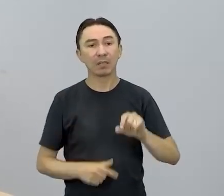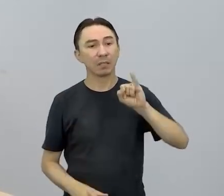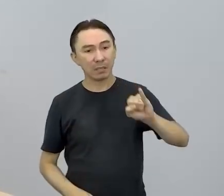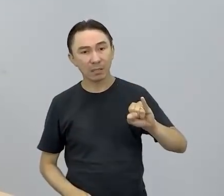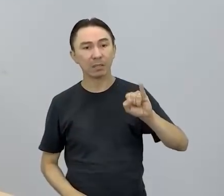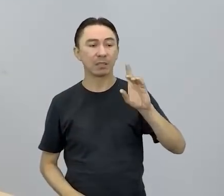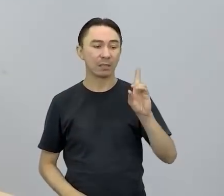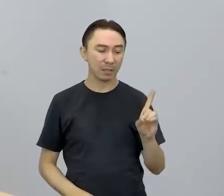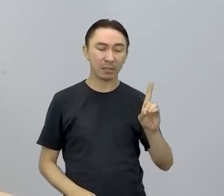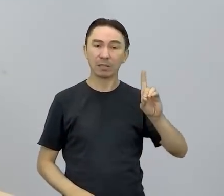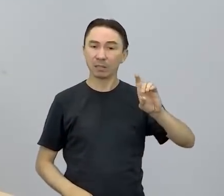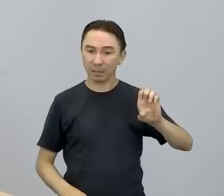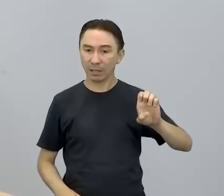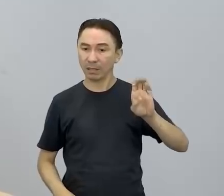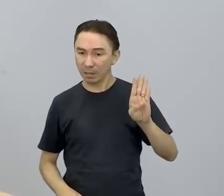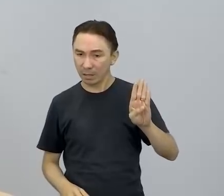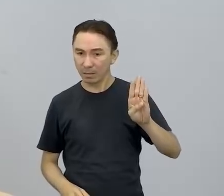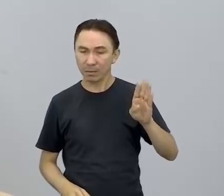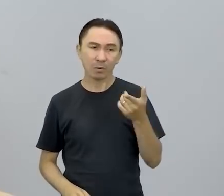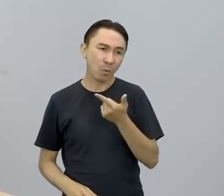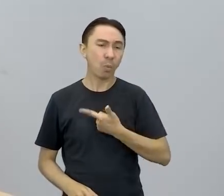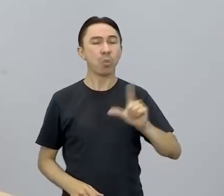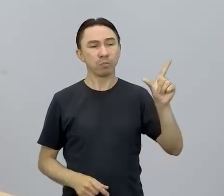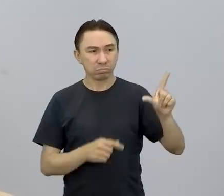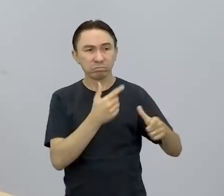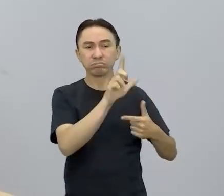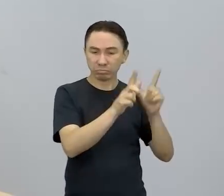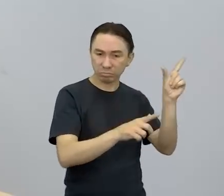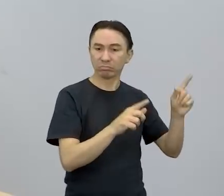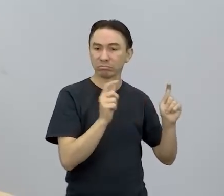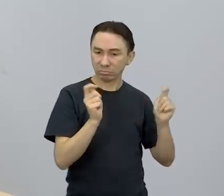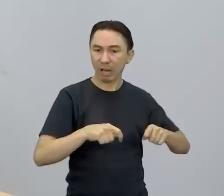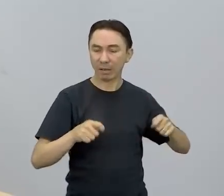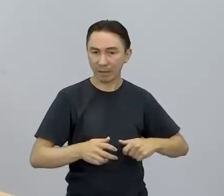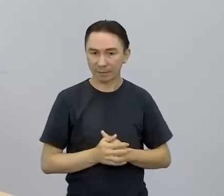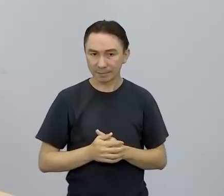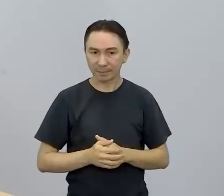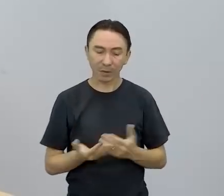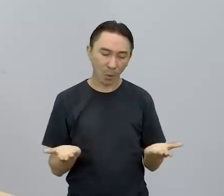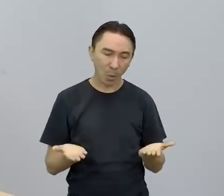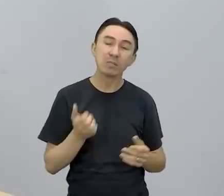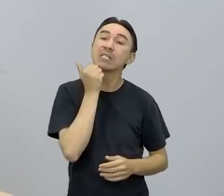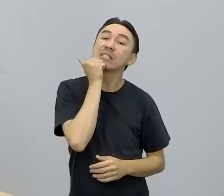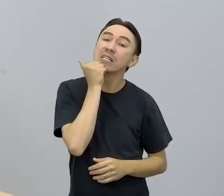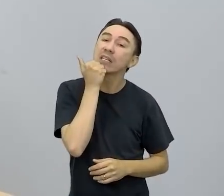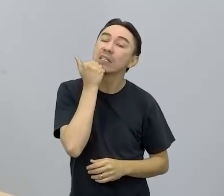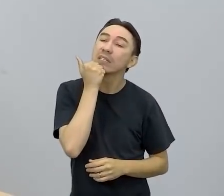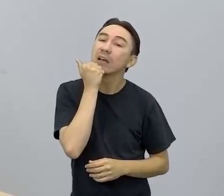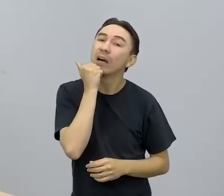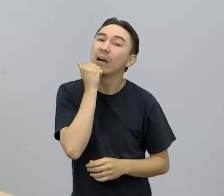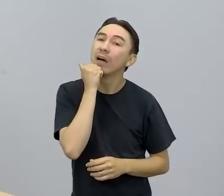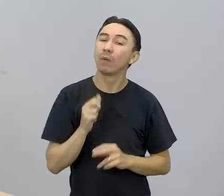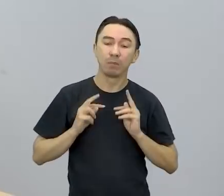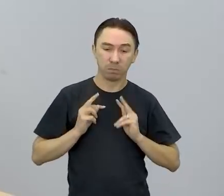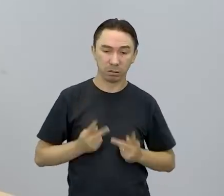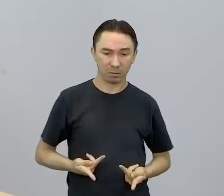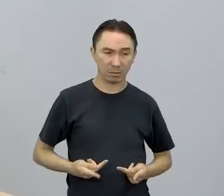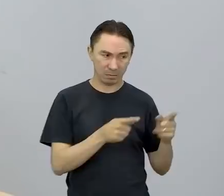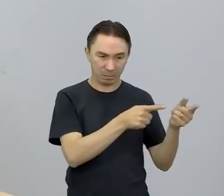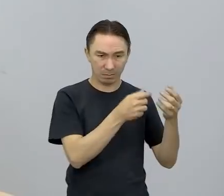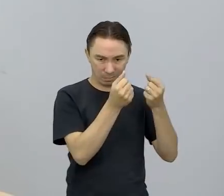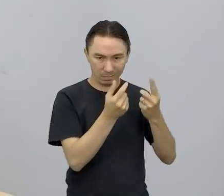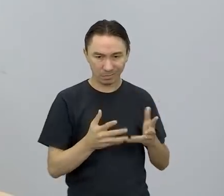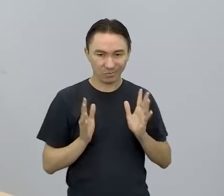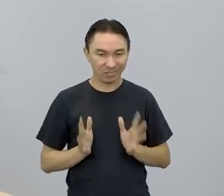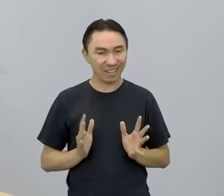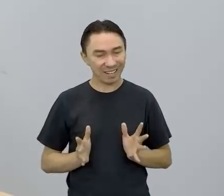enfim, outros instrumentos. Em ciências humanas, como a Gisele mesmo já disse agora,